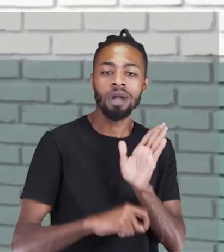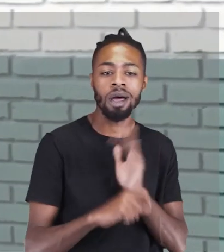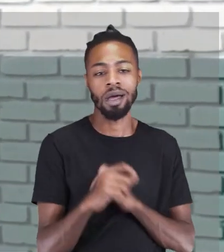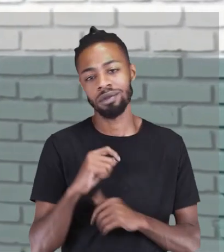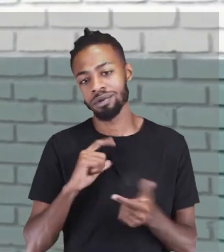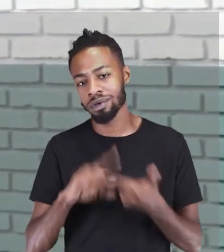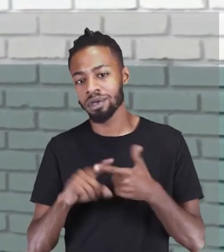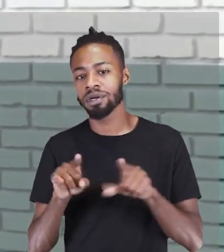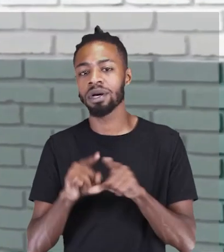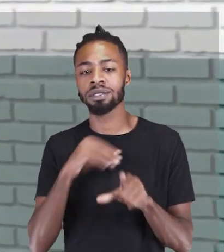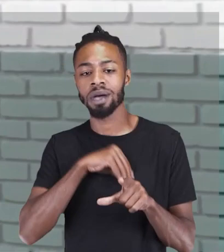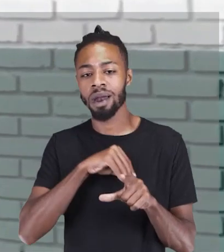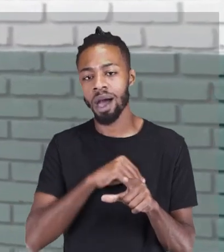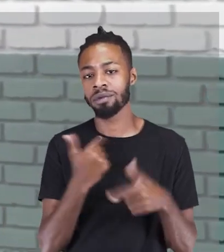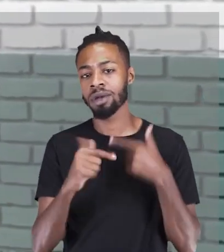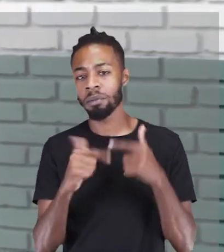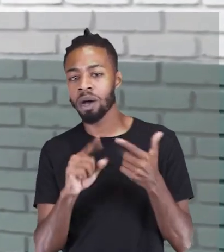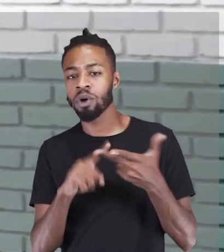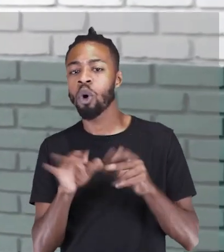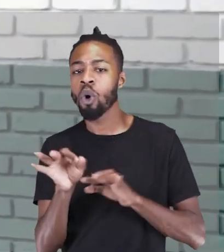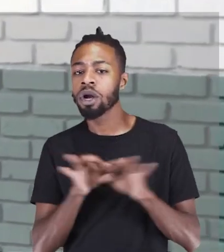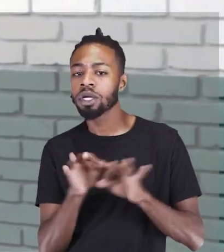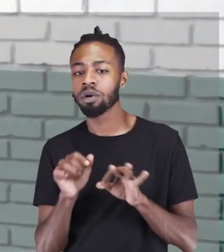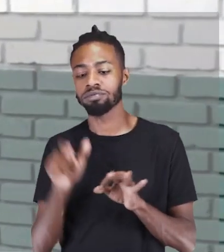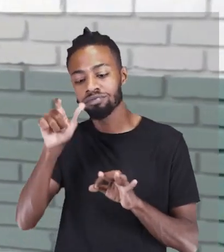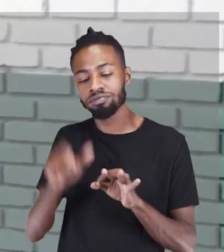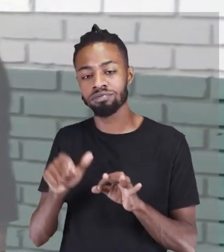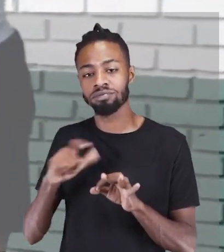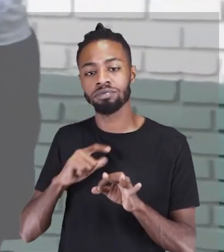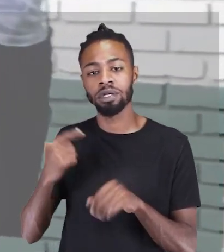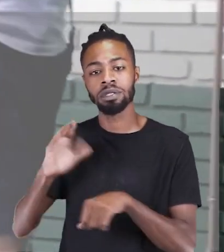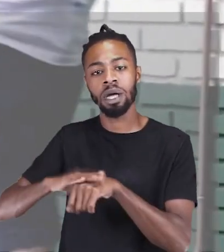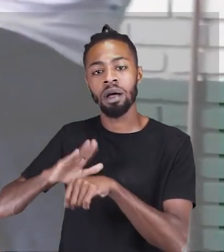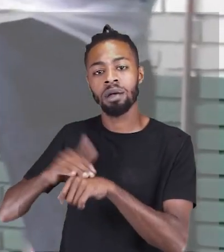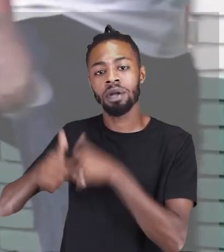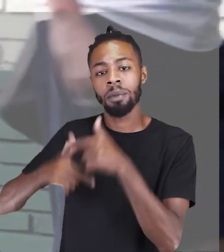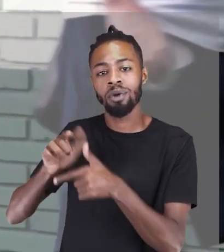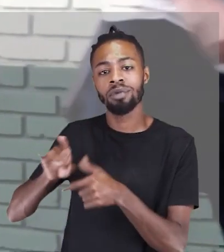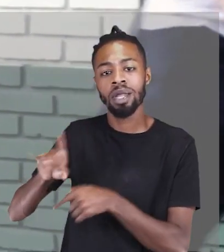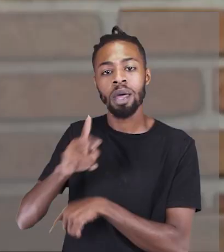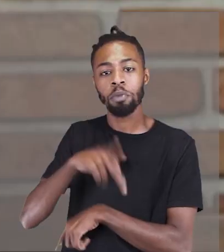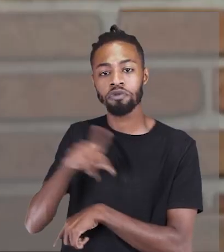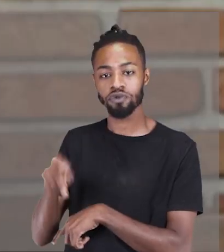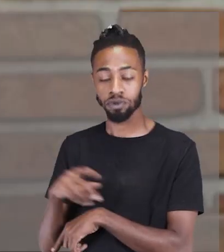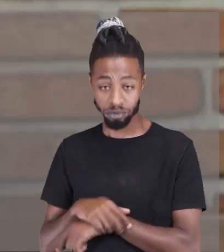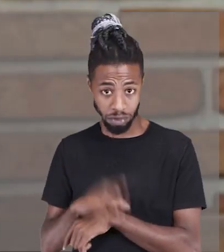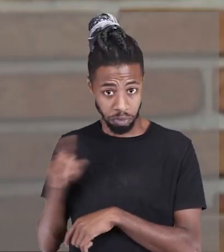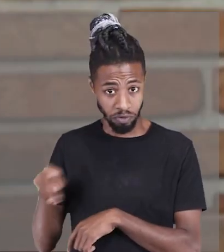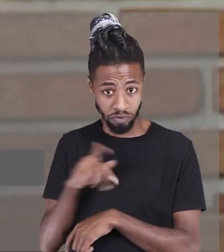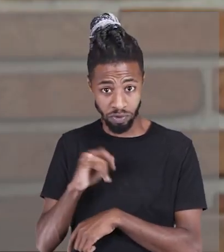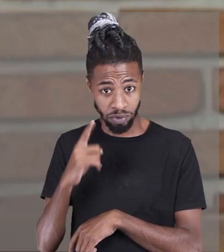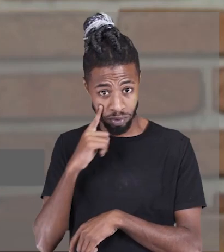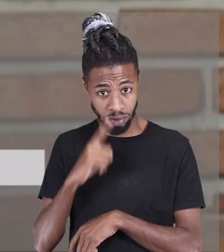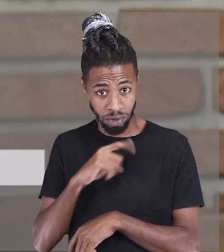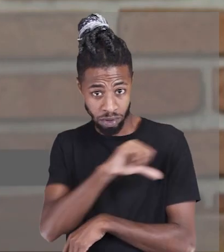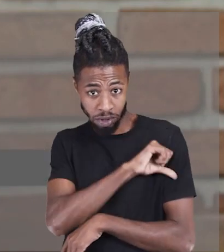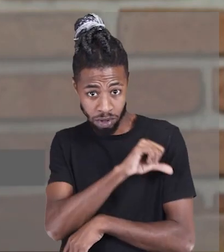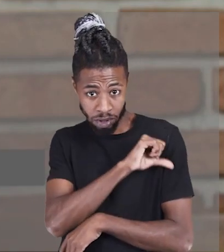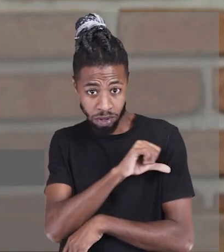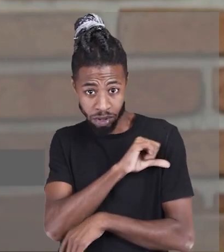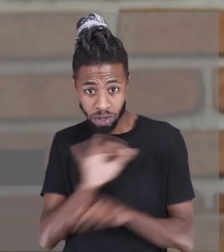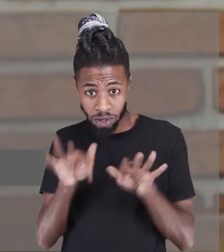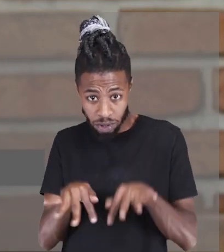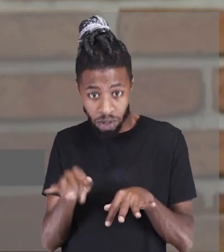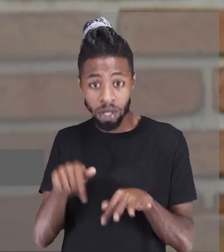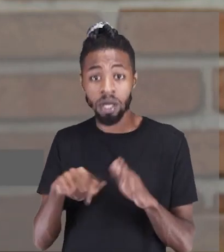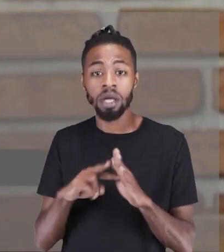respeito aos contratos, condições de trabalho e organização do trabalho dos professores. Os professores dos anos finais, eles